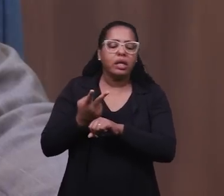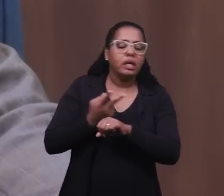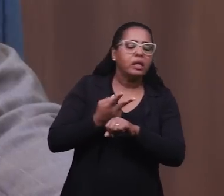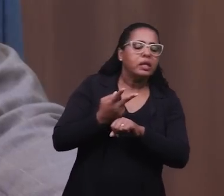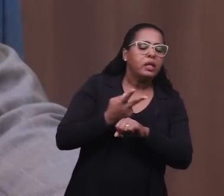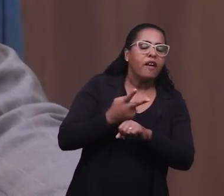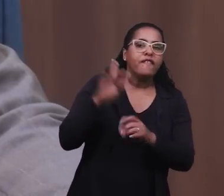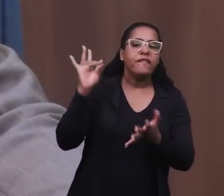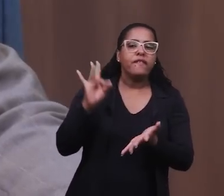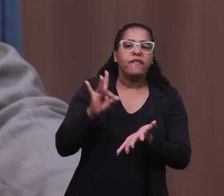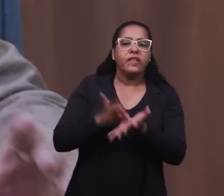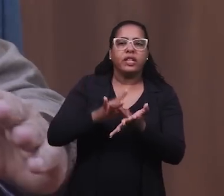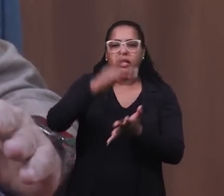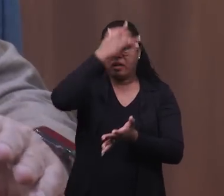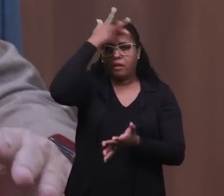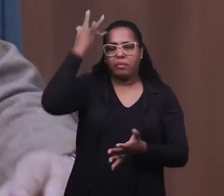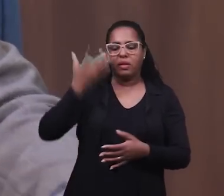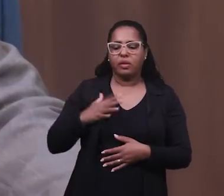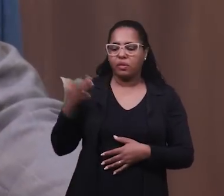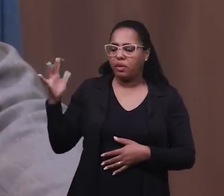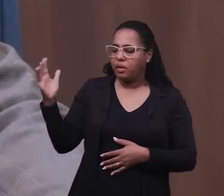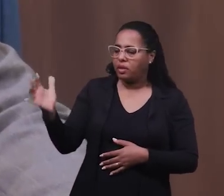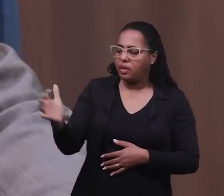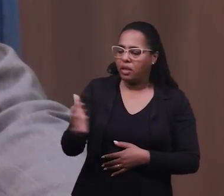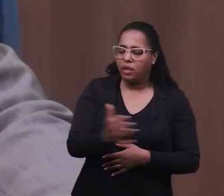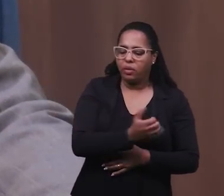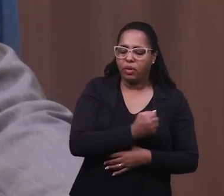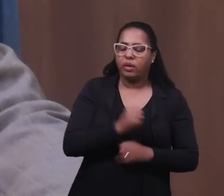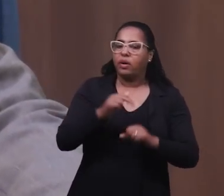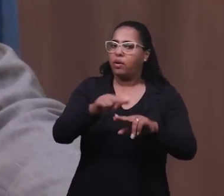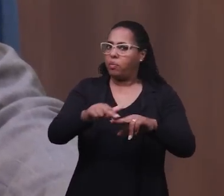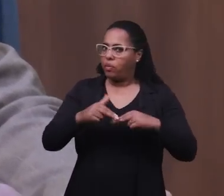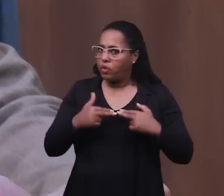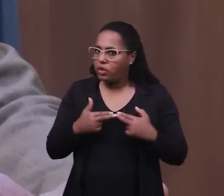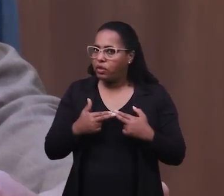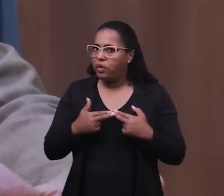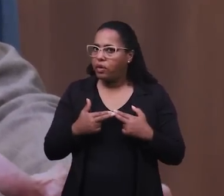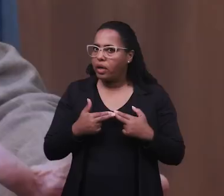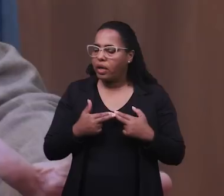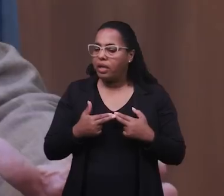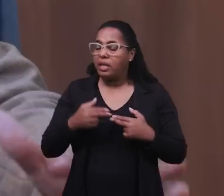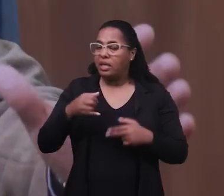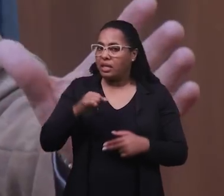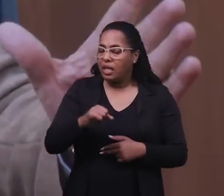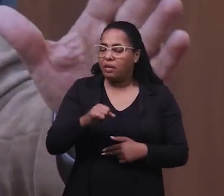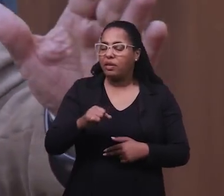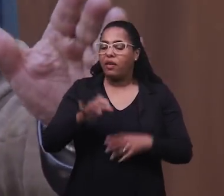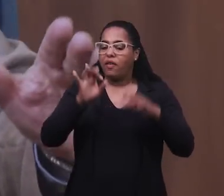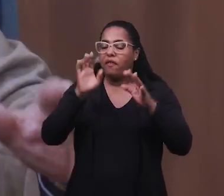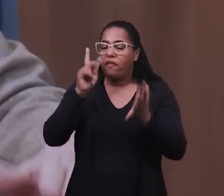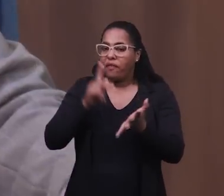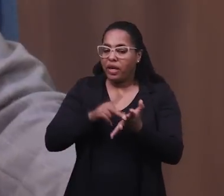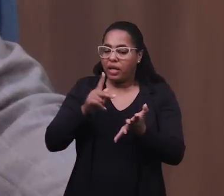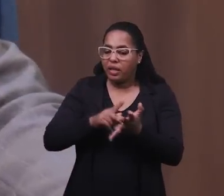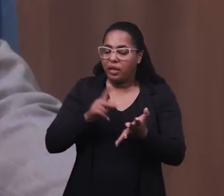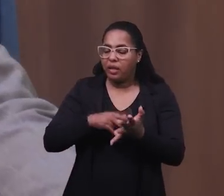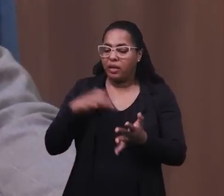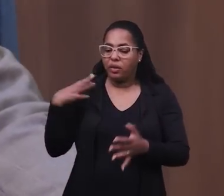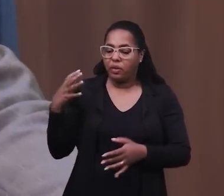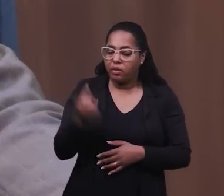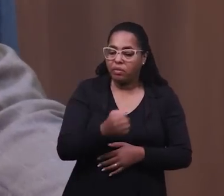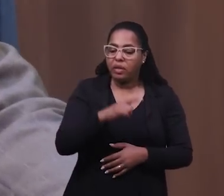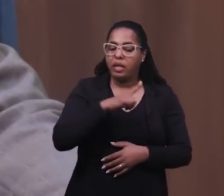verdadeiros adoradores. Quando ele fala verdadeiros adoradores, é porque certamente existem os falsos